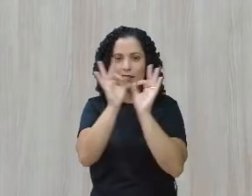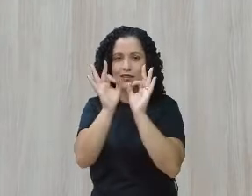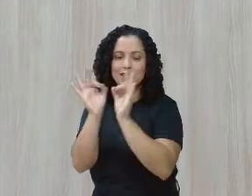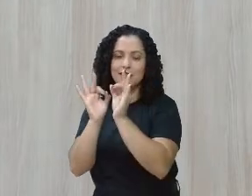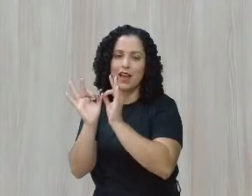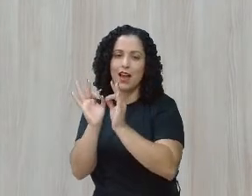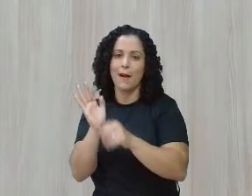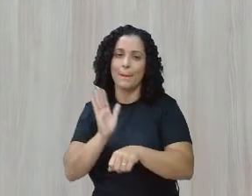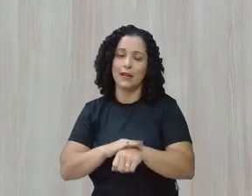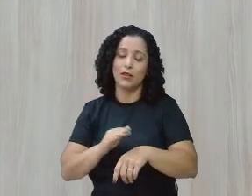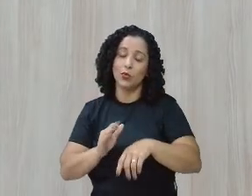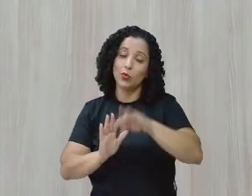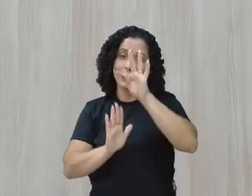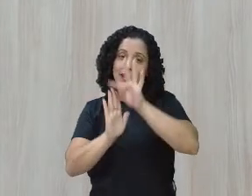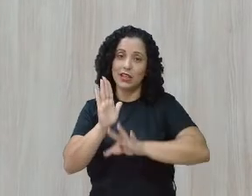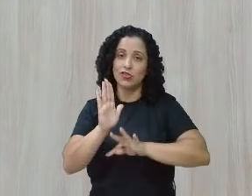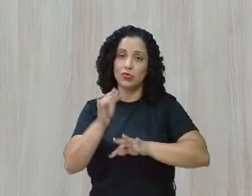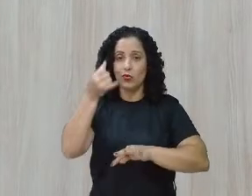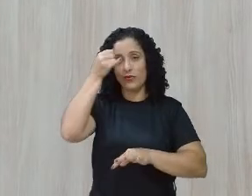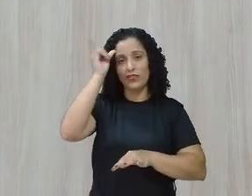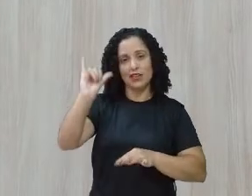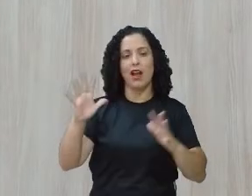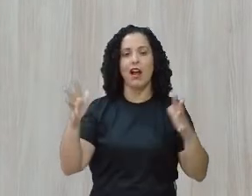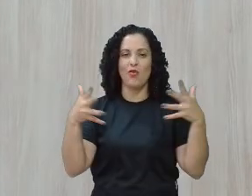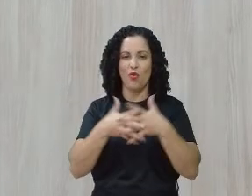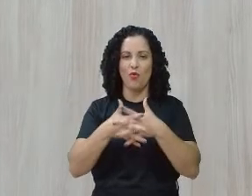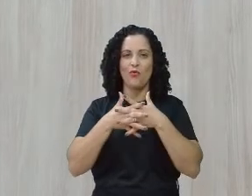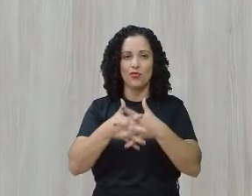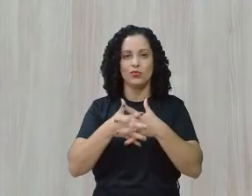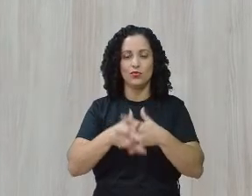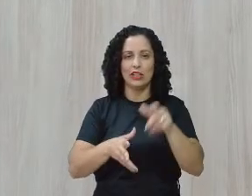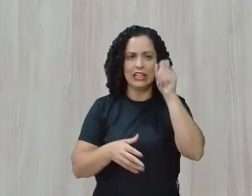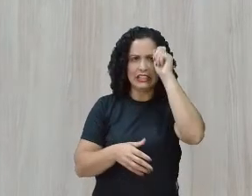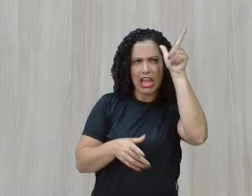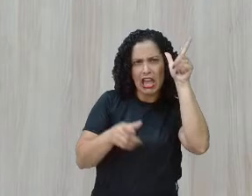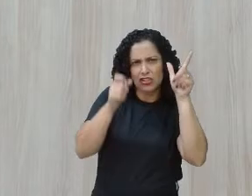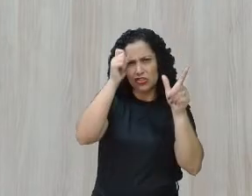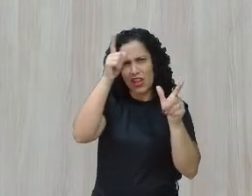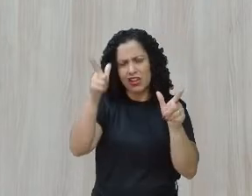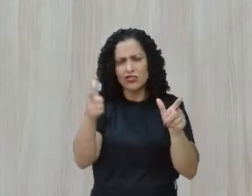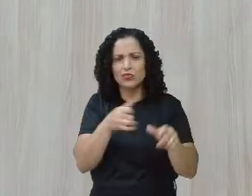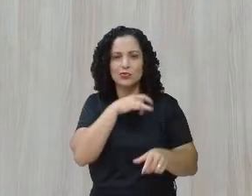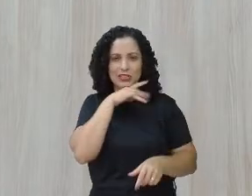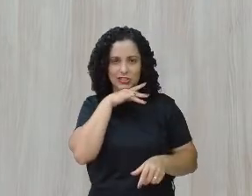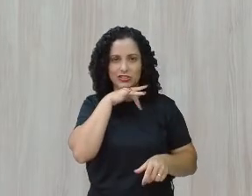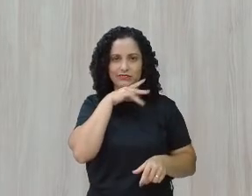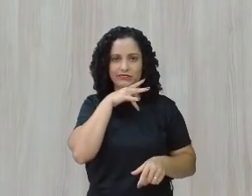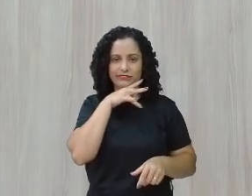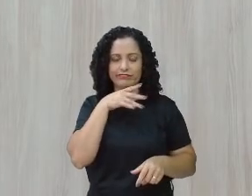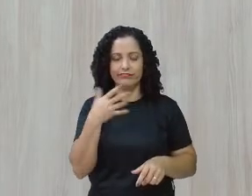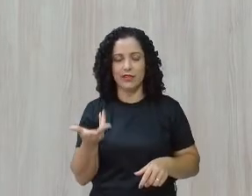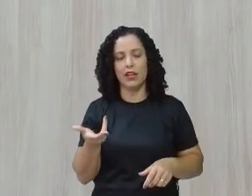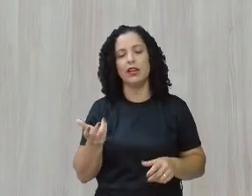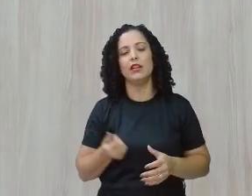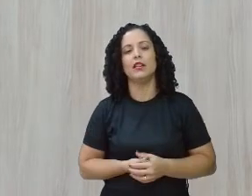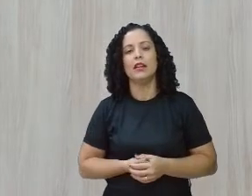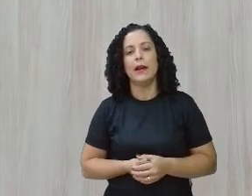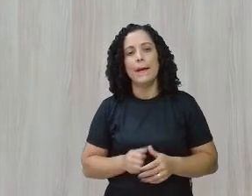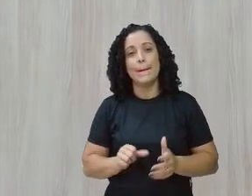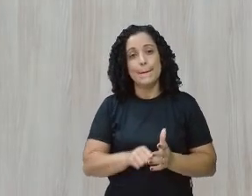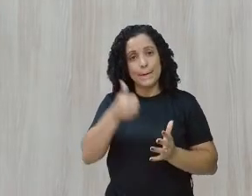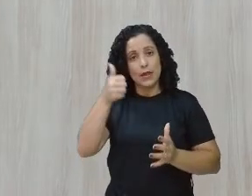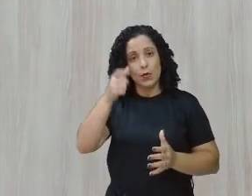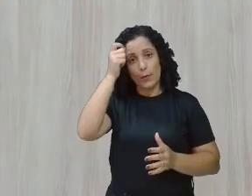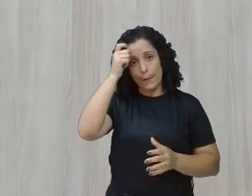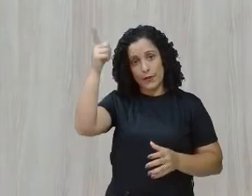para que o meu texto ele não fique confuso ou com ideias completamente desconexas uma da outra. Então, primeiro eu penso se